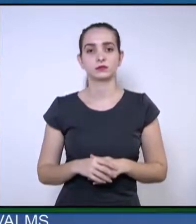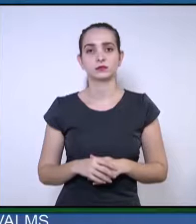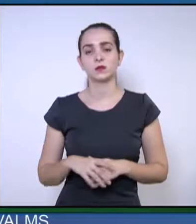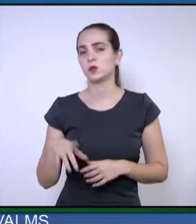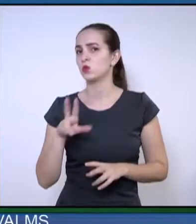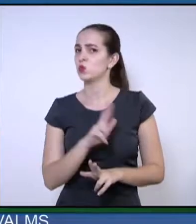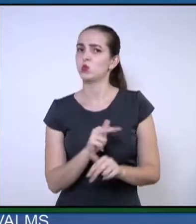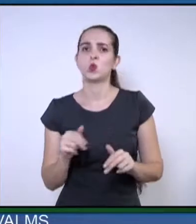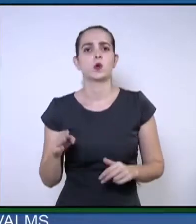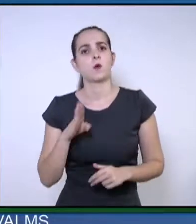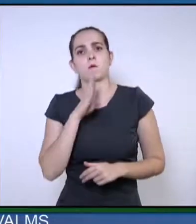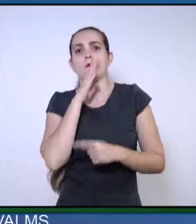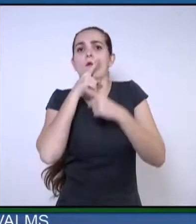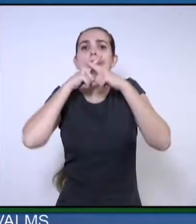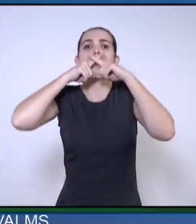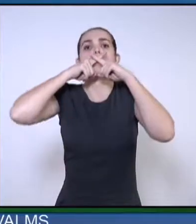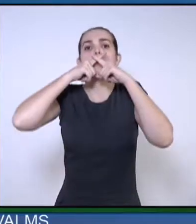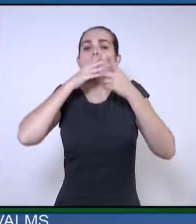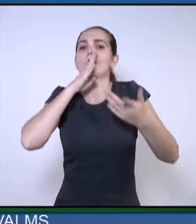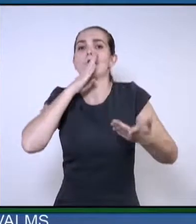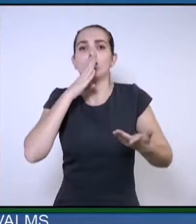Não se calarmos diante